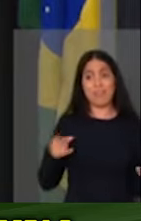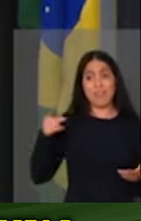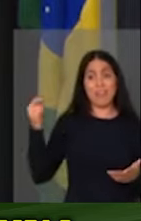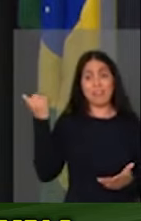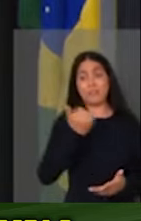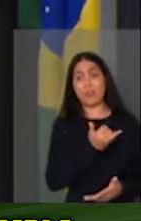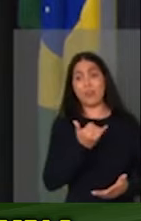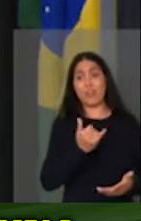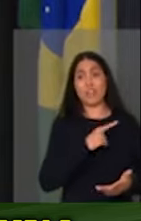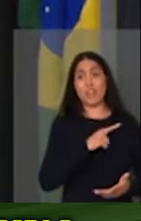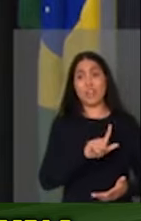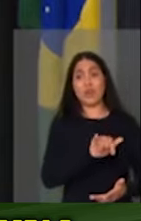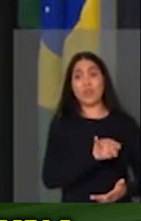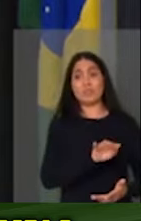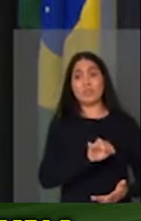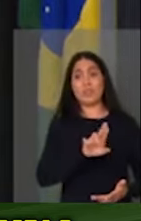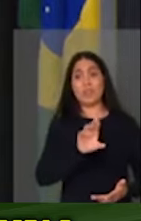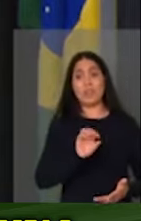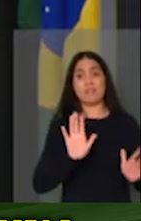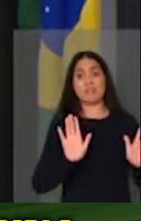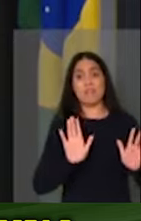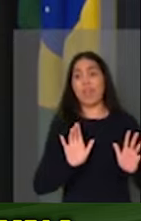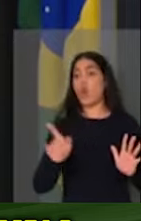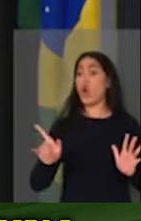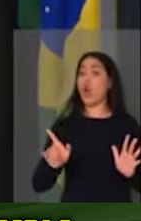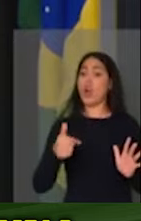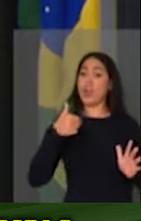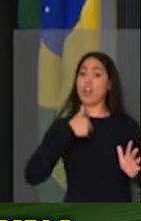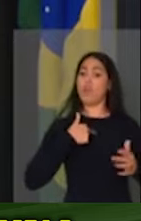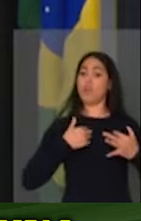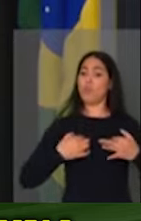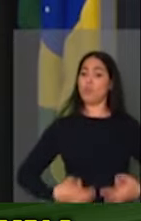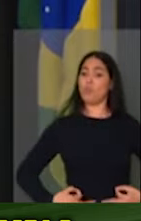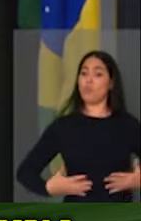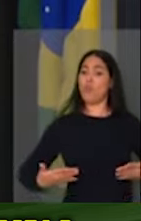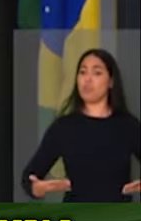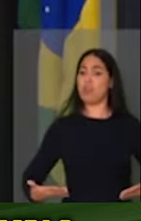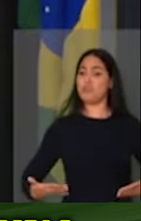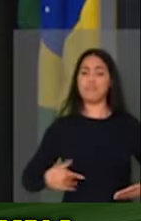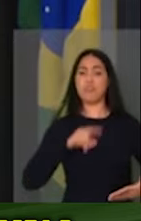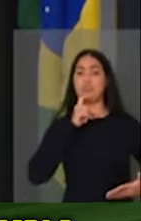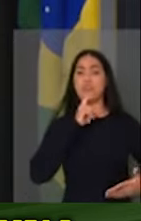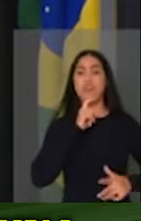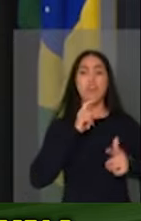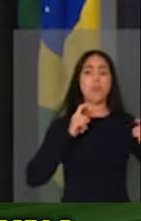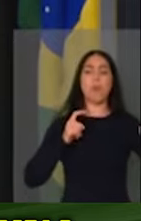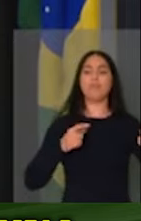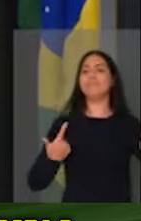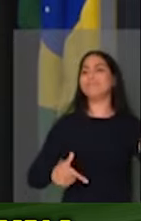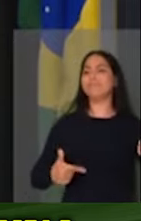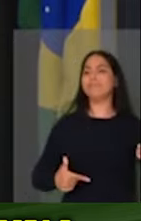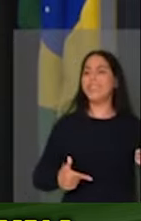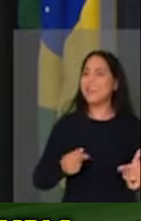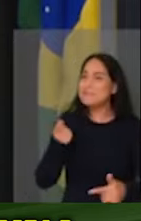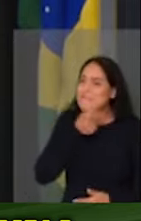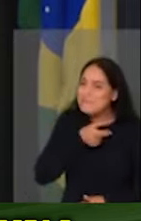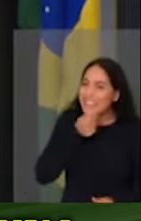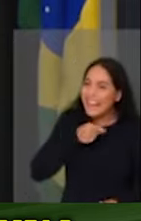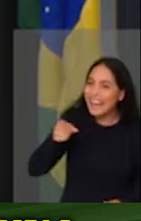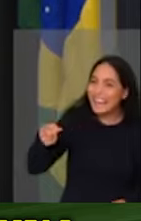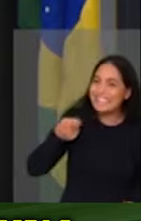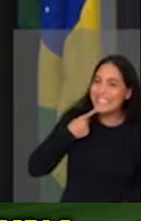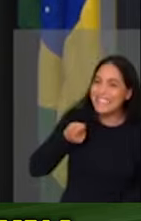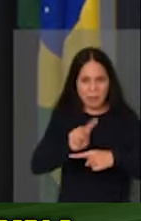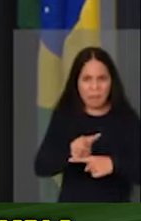uma grande piada que esse senador, que não honra a cadeira que senta, que não merecia estar onde